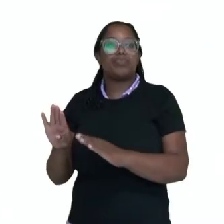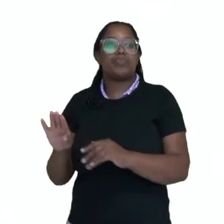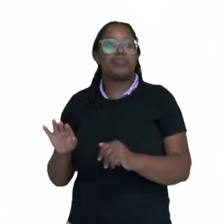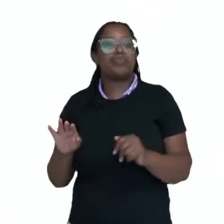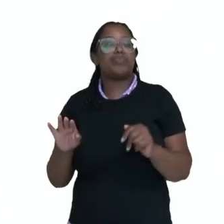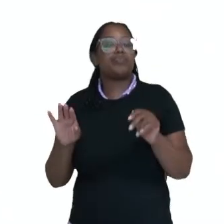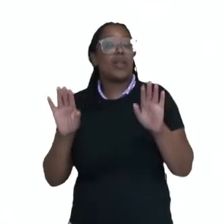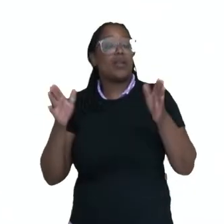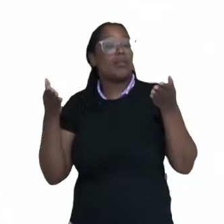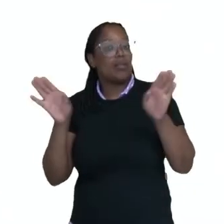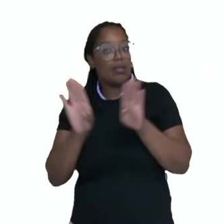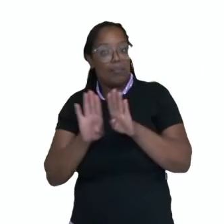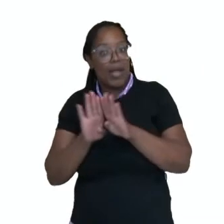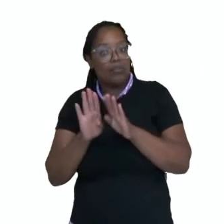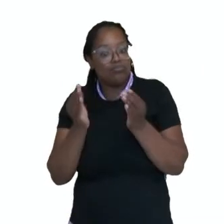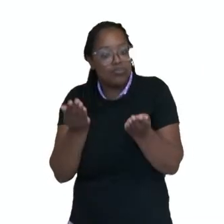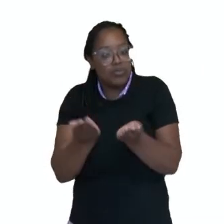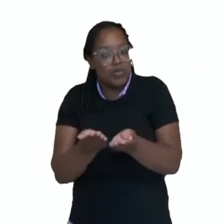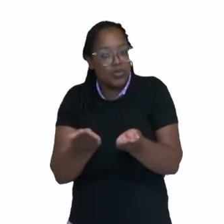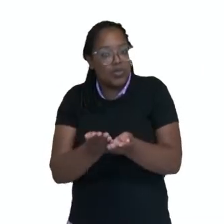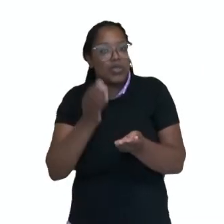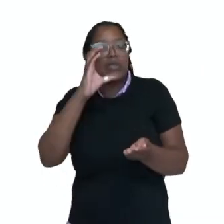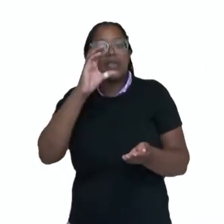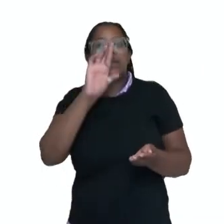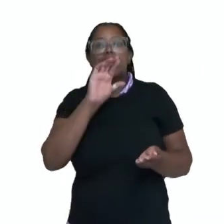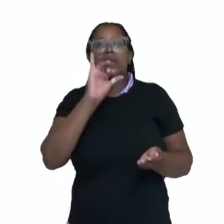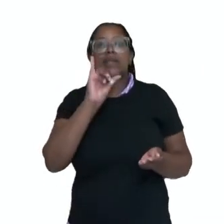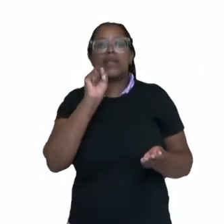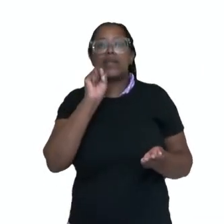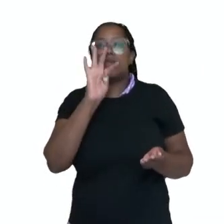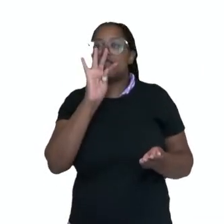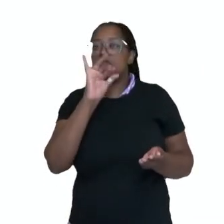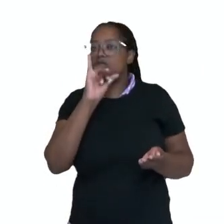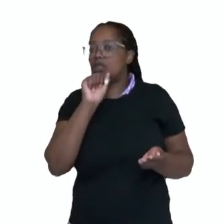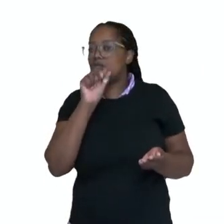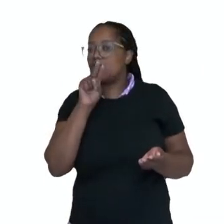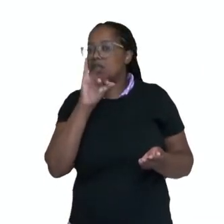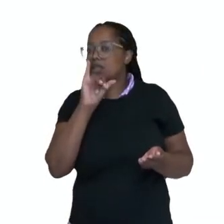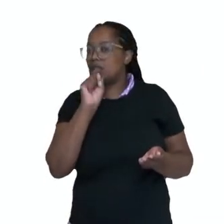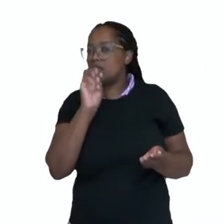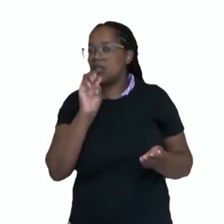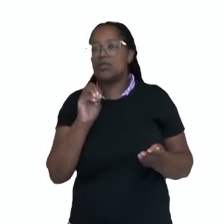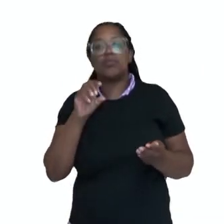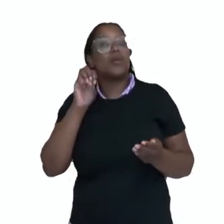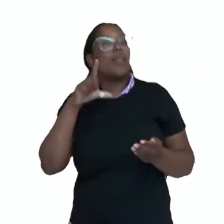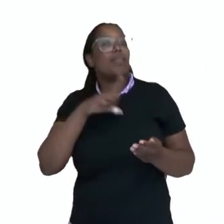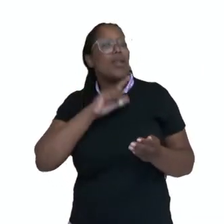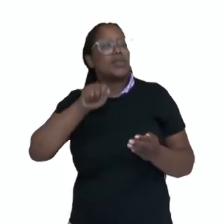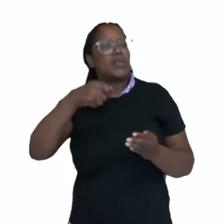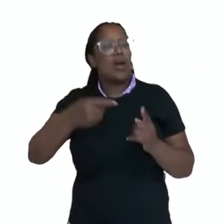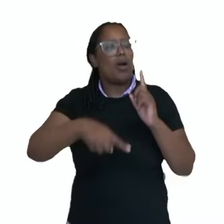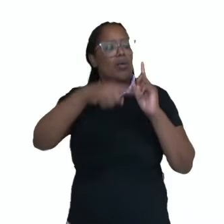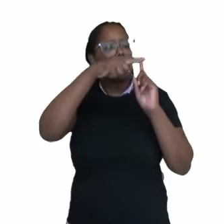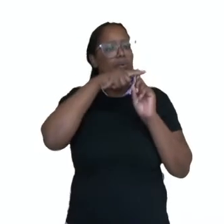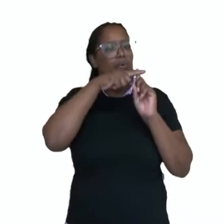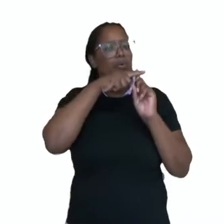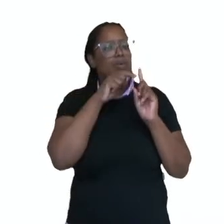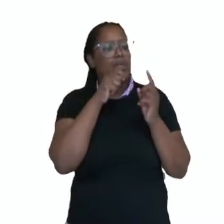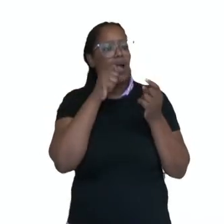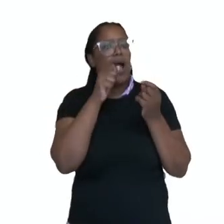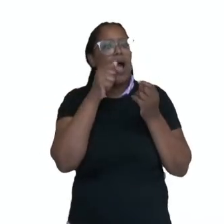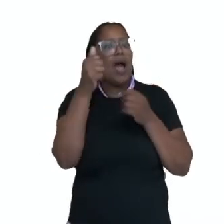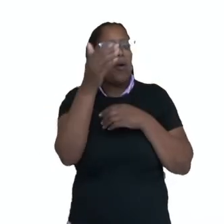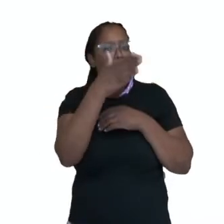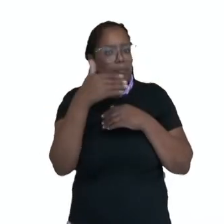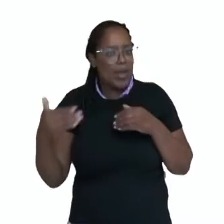O cristianismo também possui vários símbolos. Entre os mais conhecidos estão a cruz, a Bíblia, o peixe,